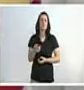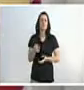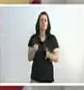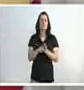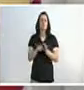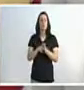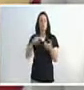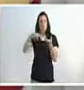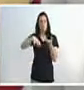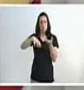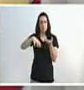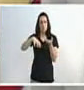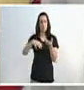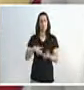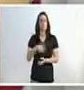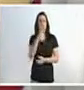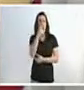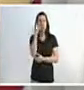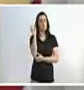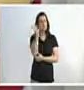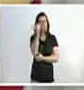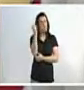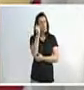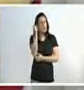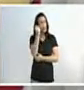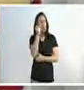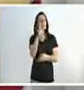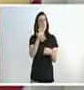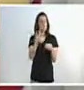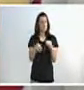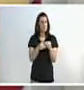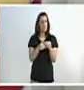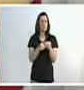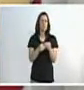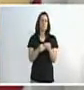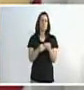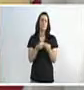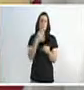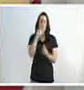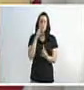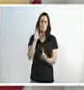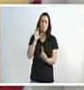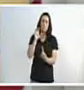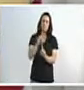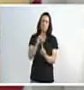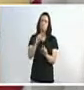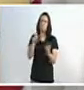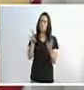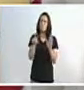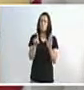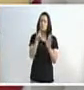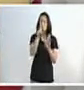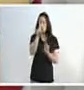A gravidade dessa emenda à Constituição, que acaba atingindo os direitos e garantias